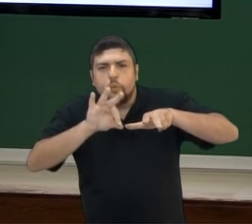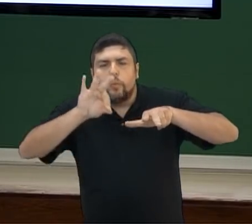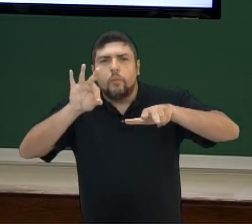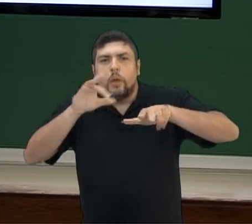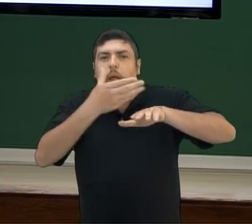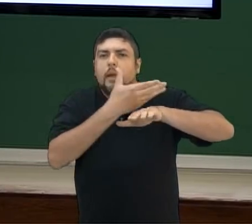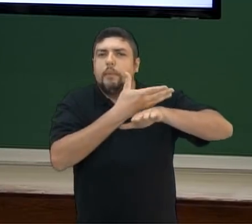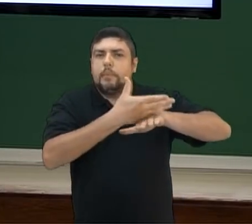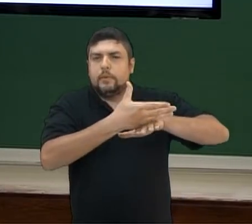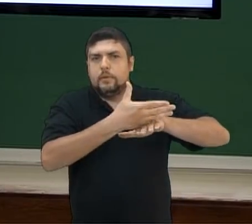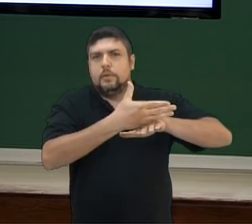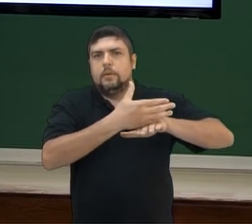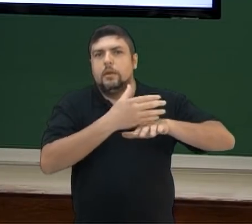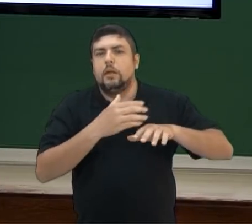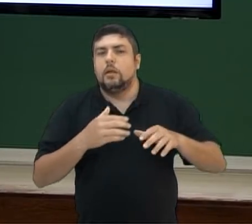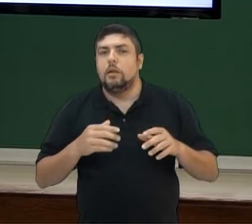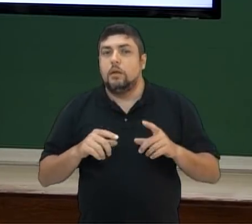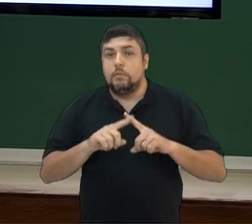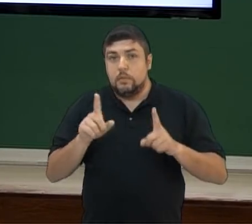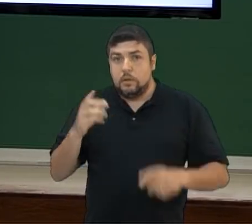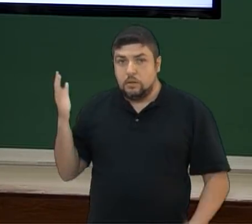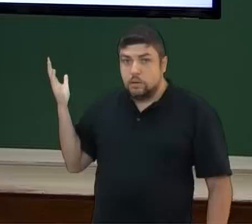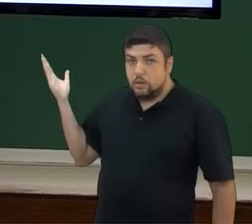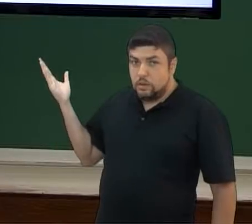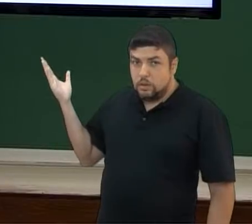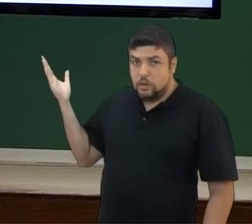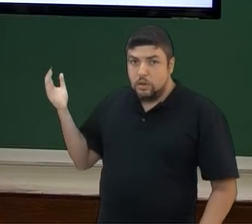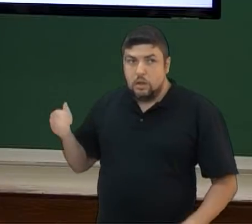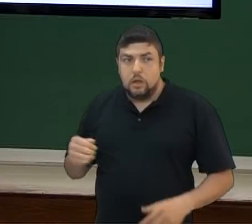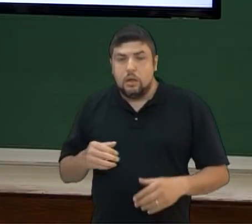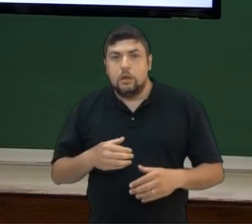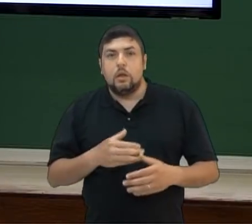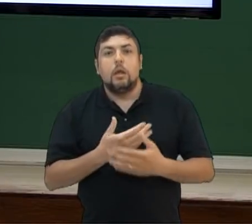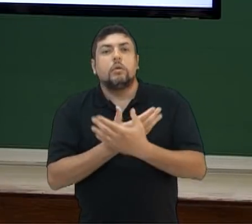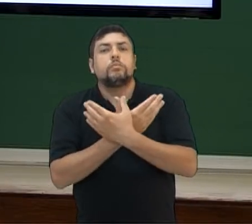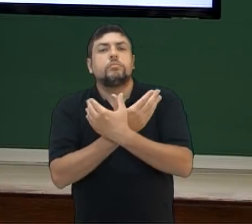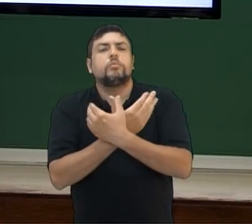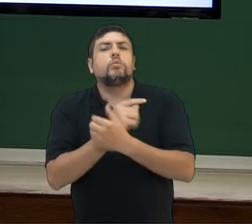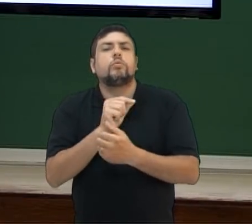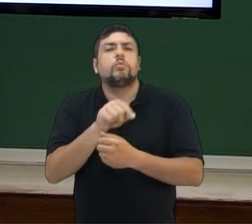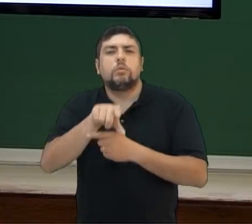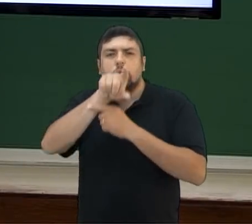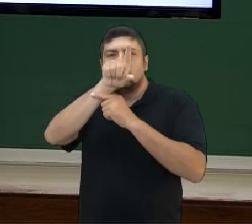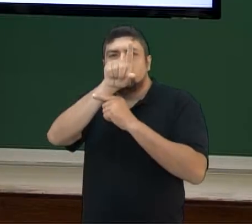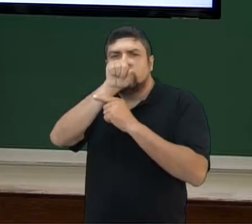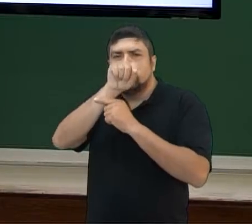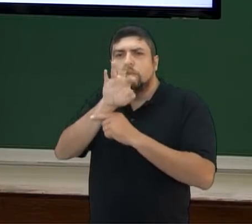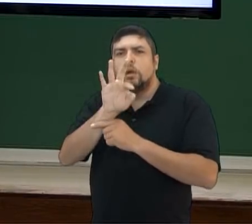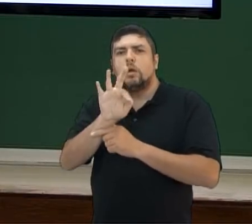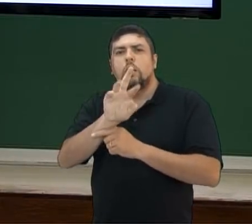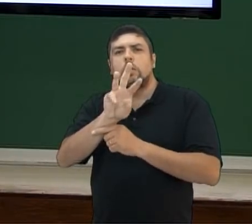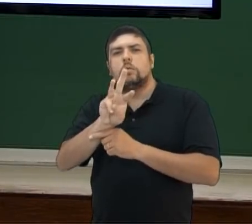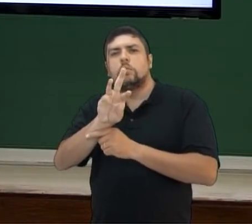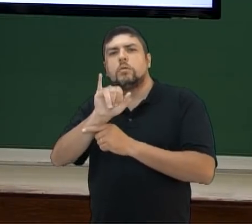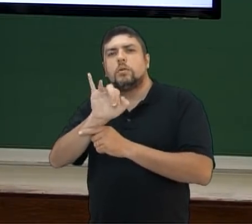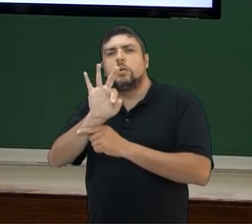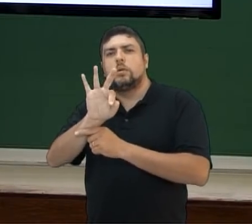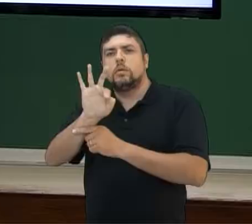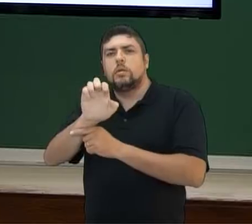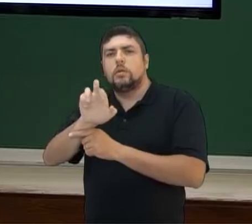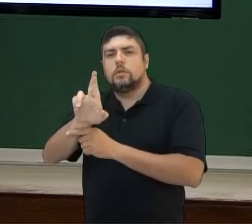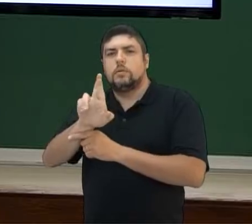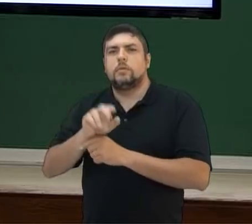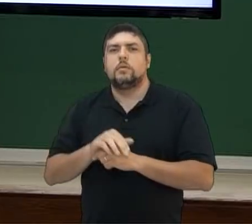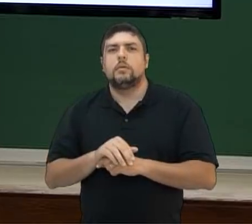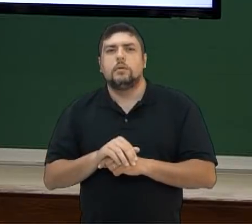símbolo do cristianismo, a pomba, mas nesse caso não é a pomba, é o símbolo do Twitter. Justamente para vocês pensarem que nós temos